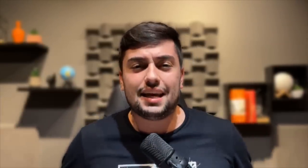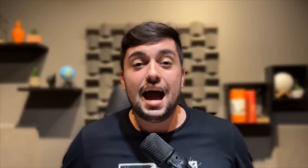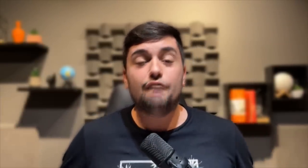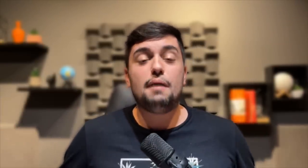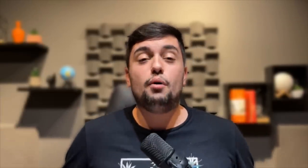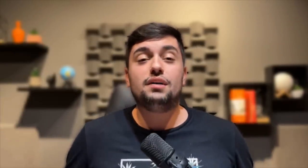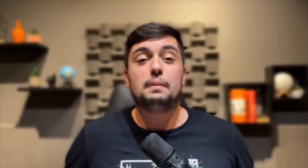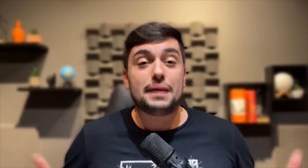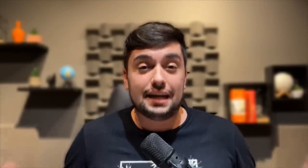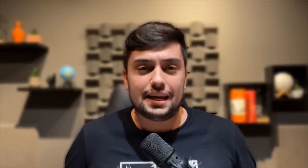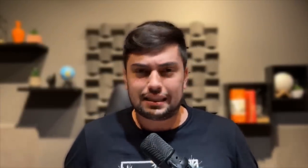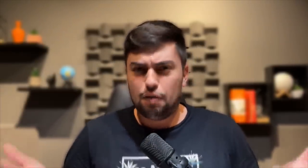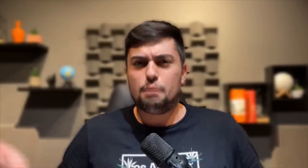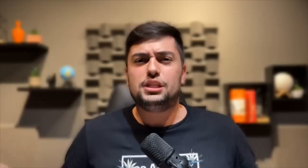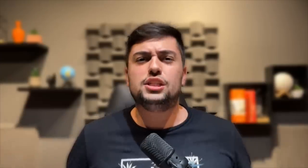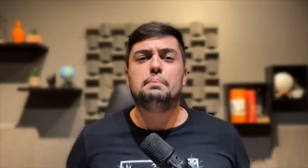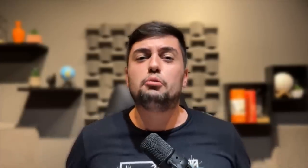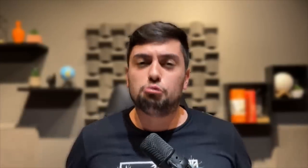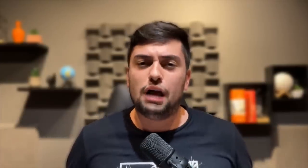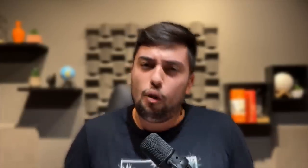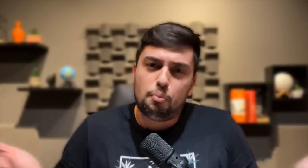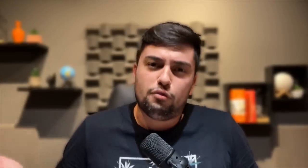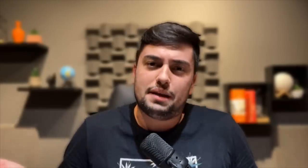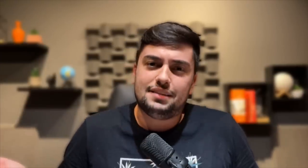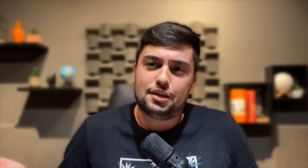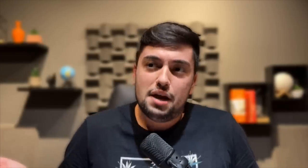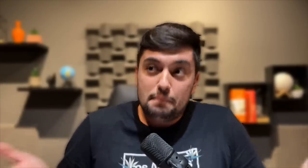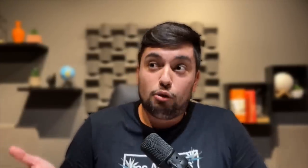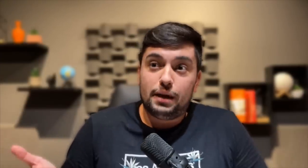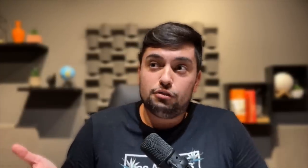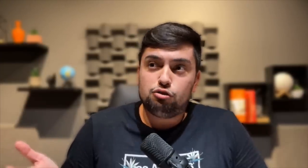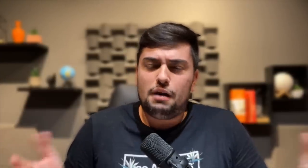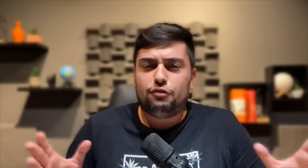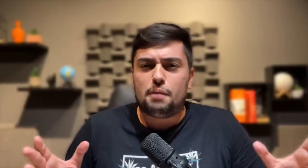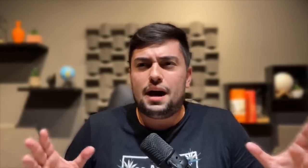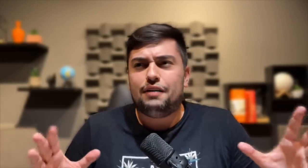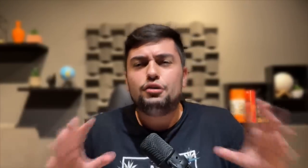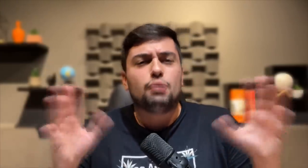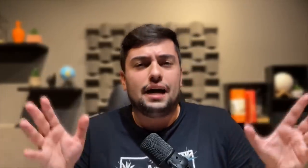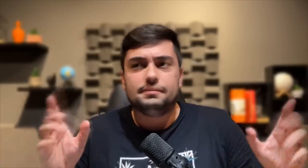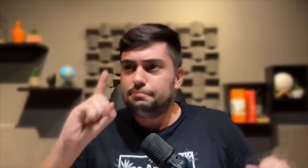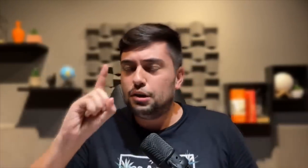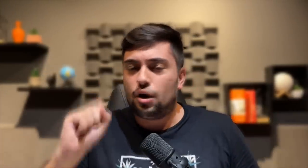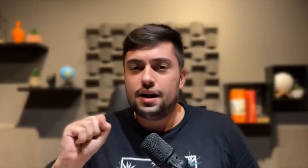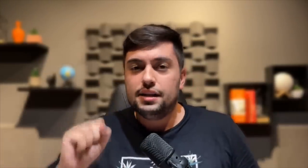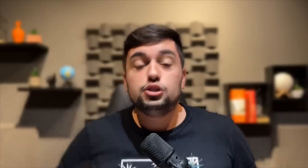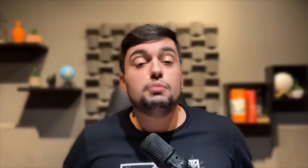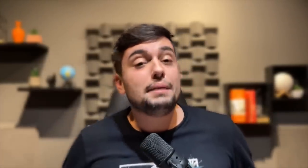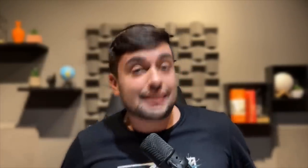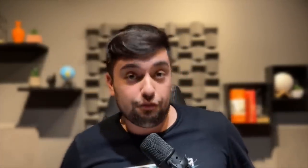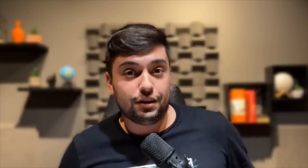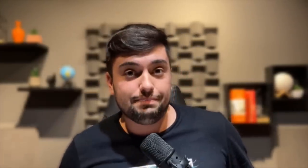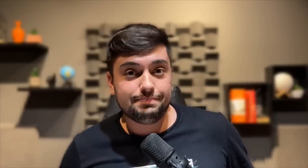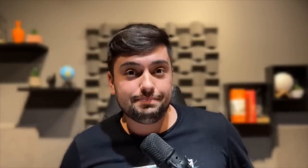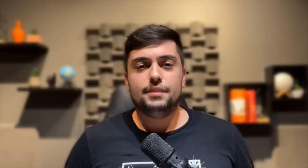brasileira a famosa picanha tão prometida por Lula ao povo brasileiro pelo menos de uma forma figurada melhor de